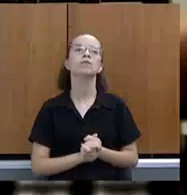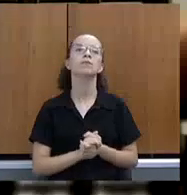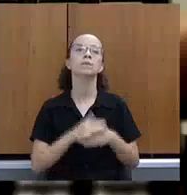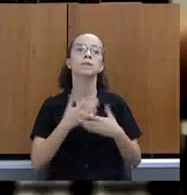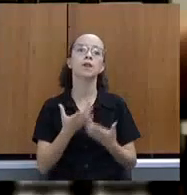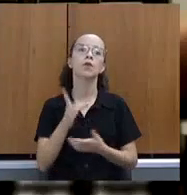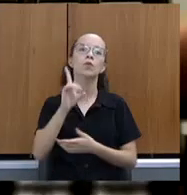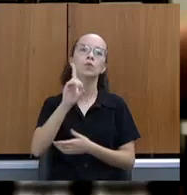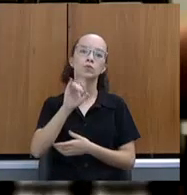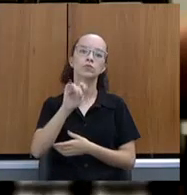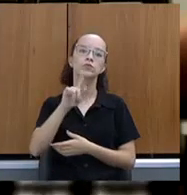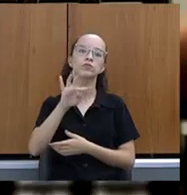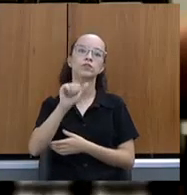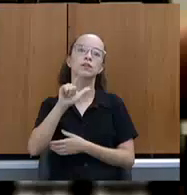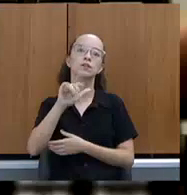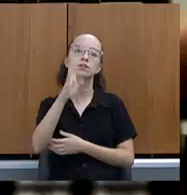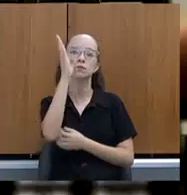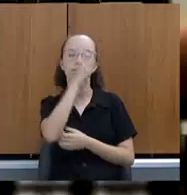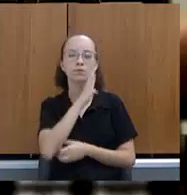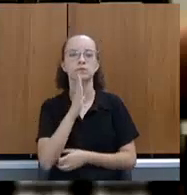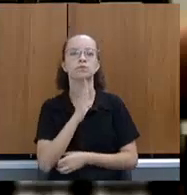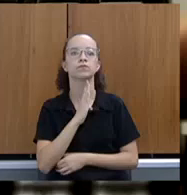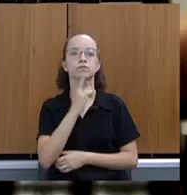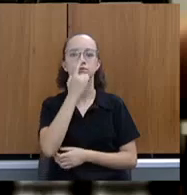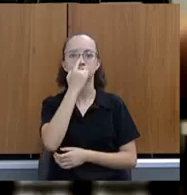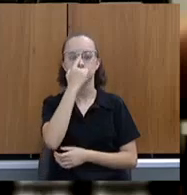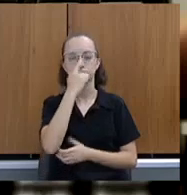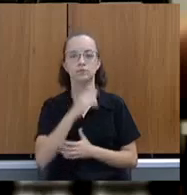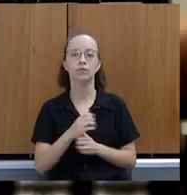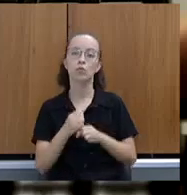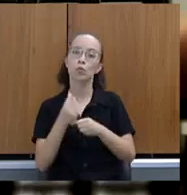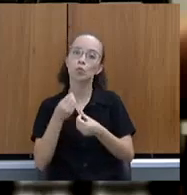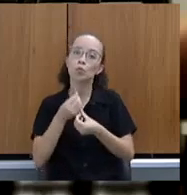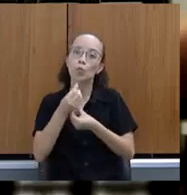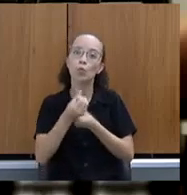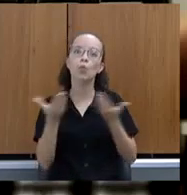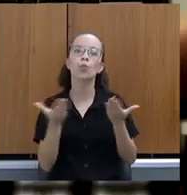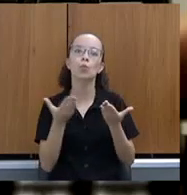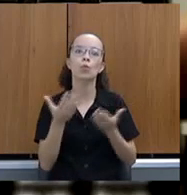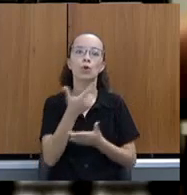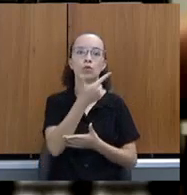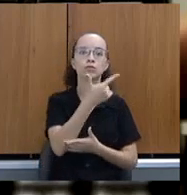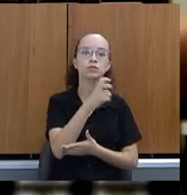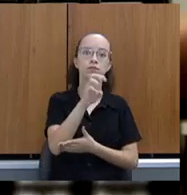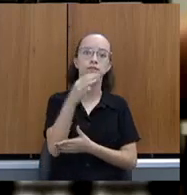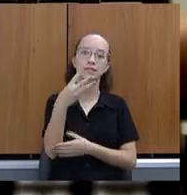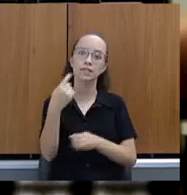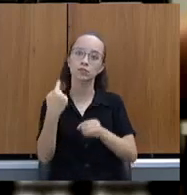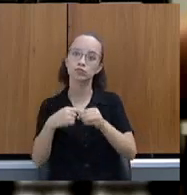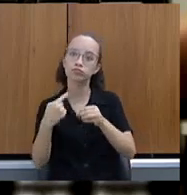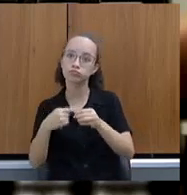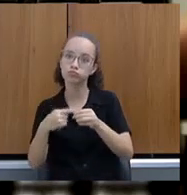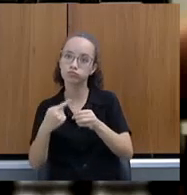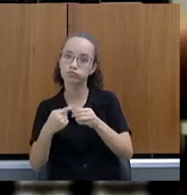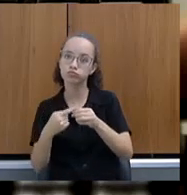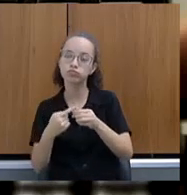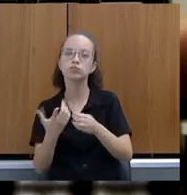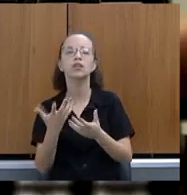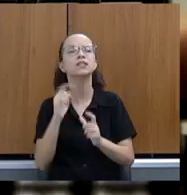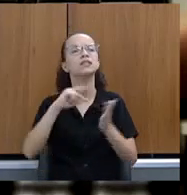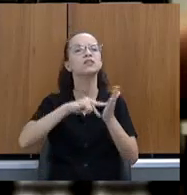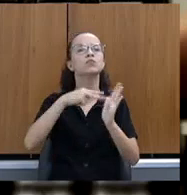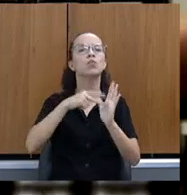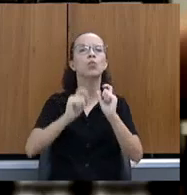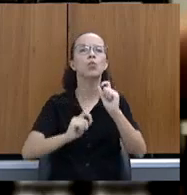digitaliza Brasil é nesse nesse semestre chegou a 253 municípios Isso significa